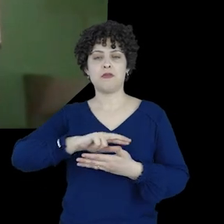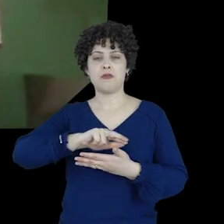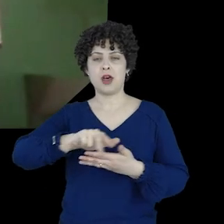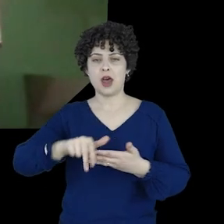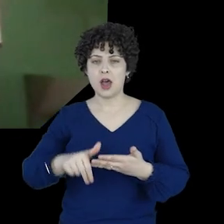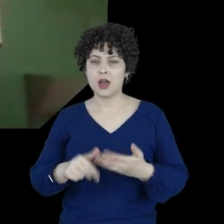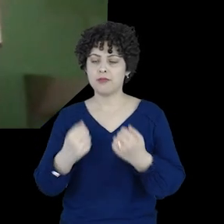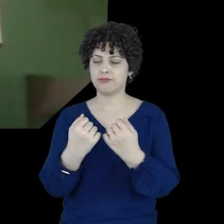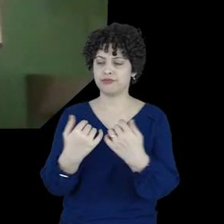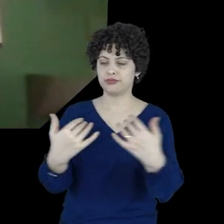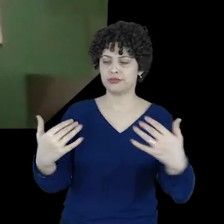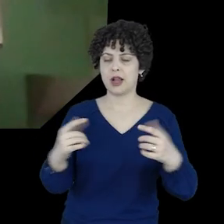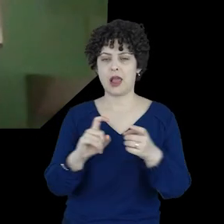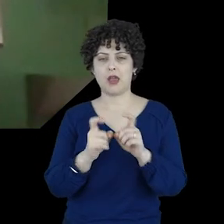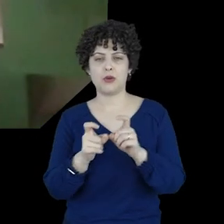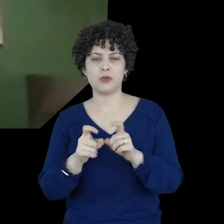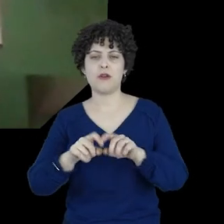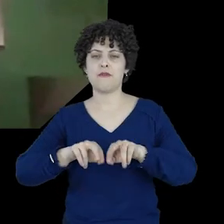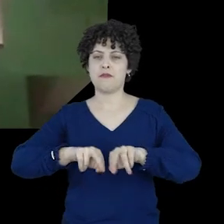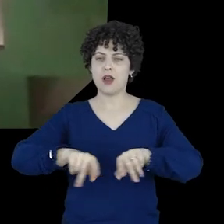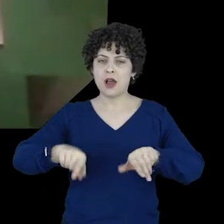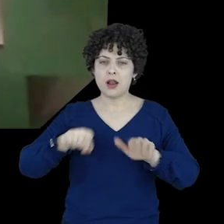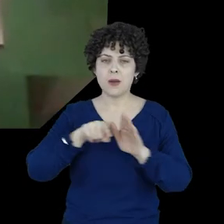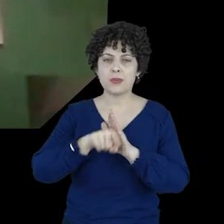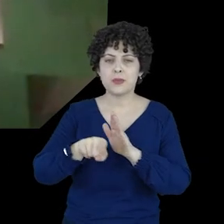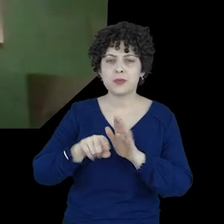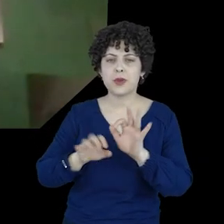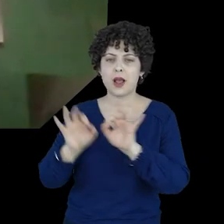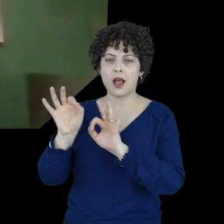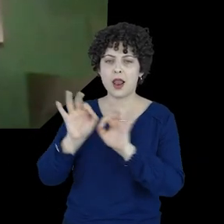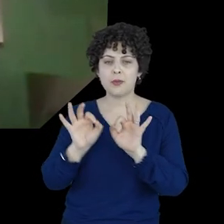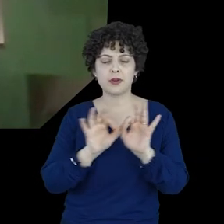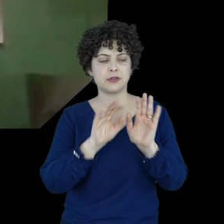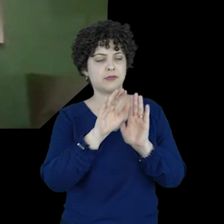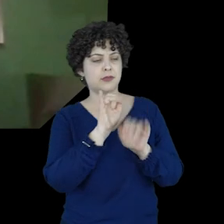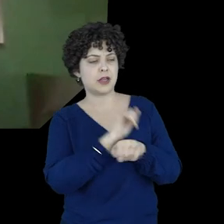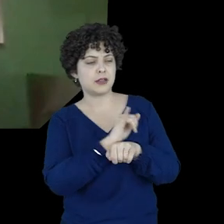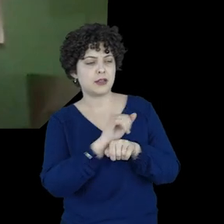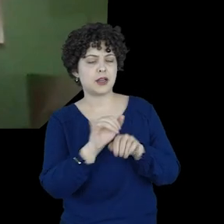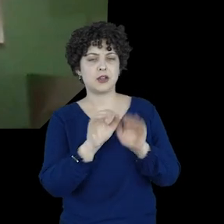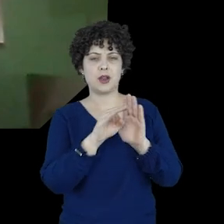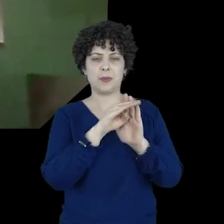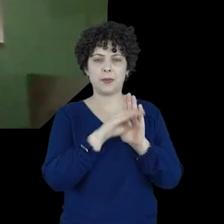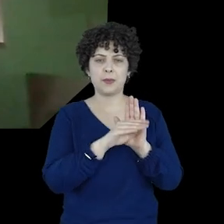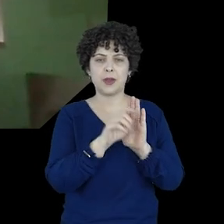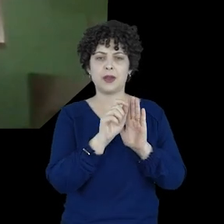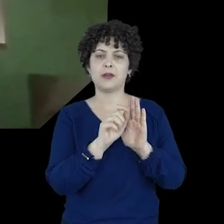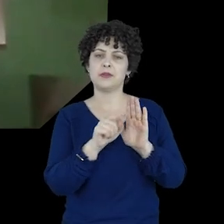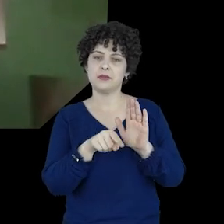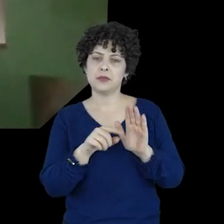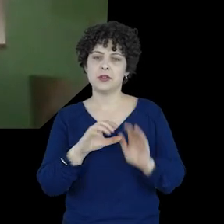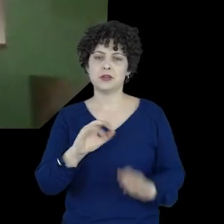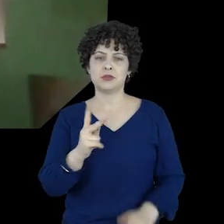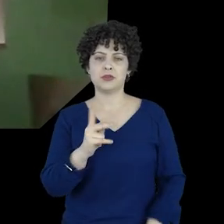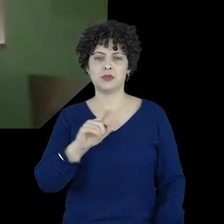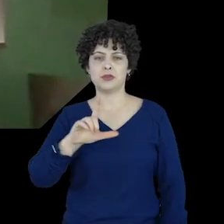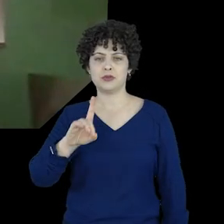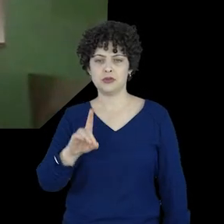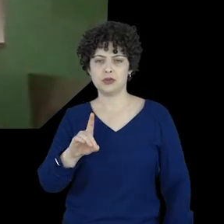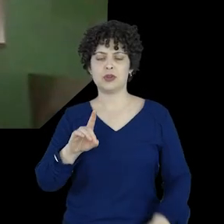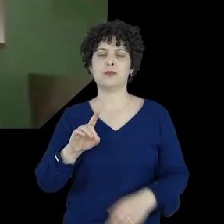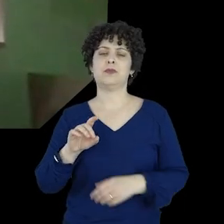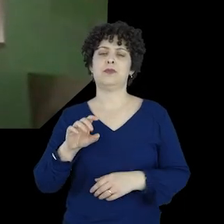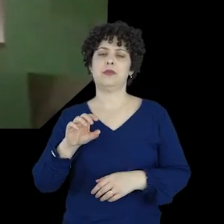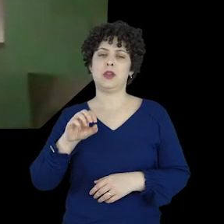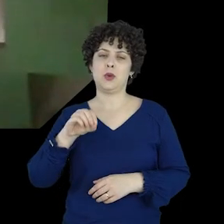Quanto à União Africana, houve uma série de consultas em relação à elaboração de uma estratégia a Child Online